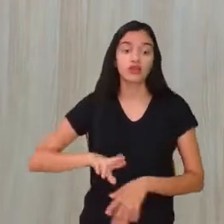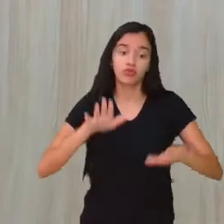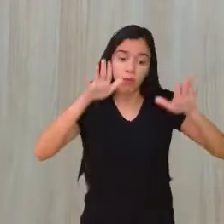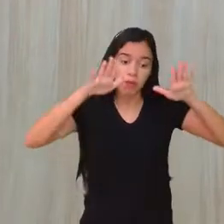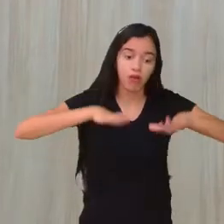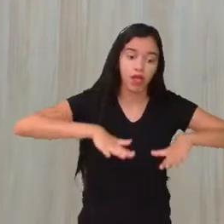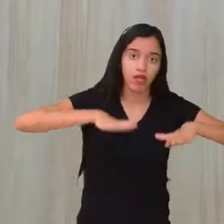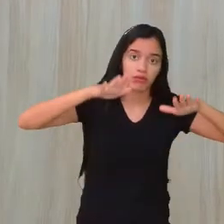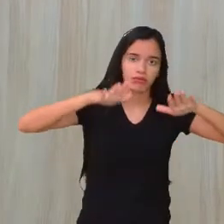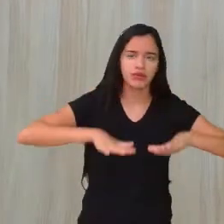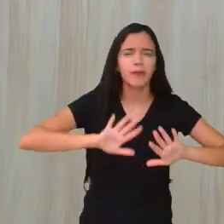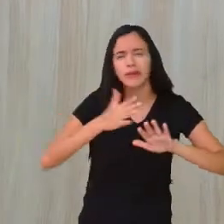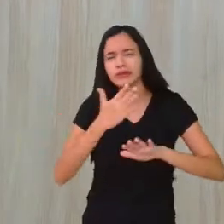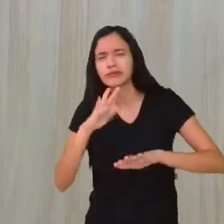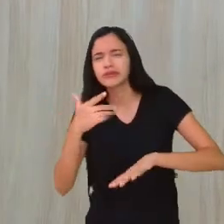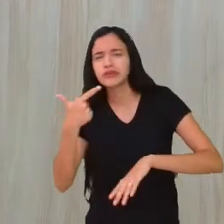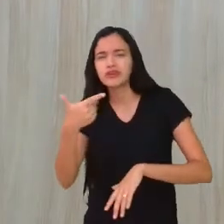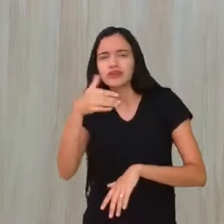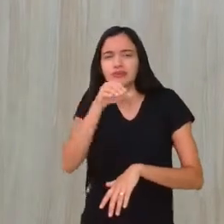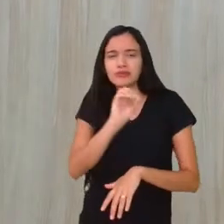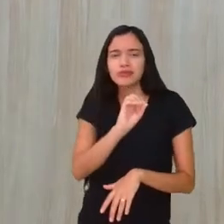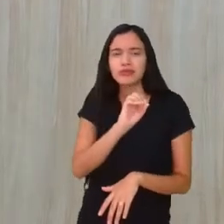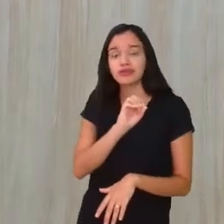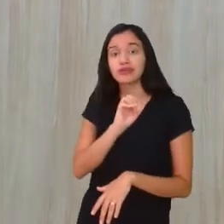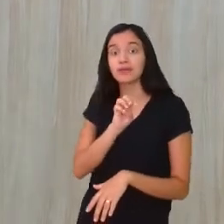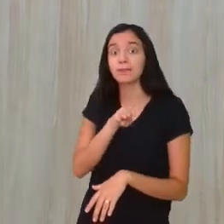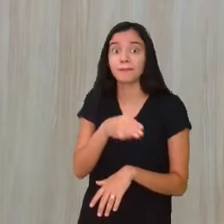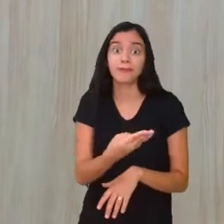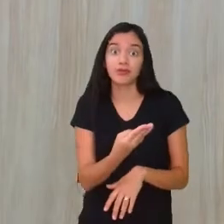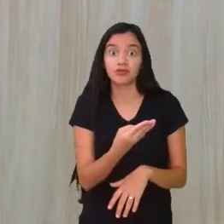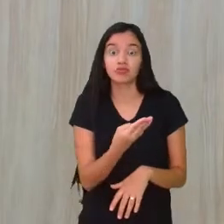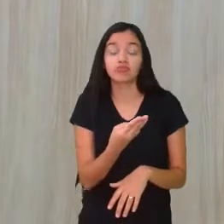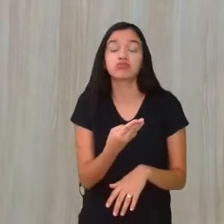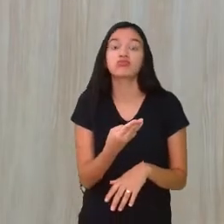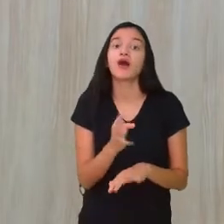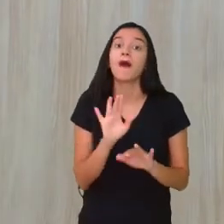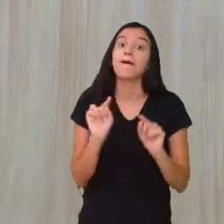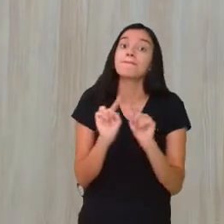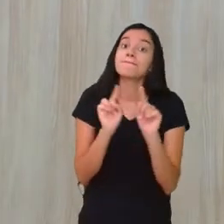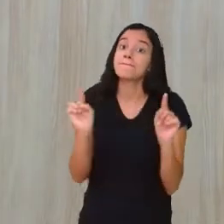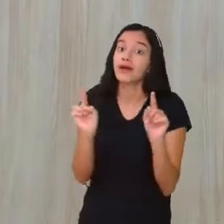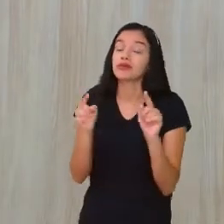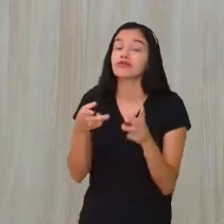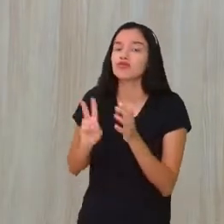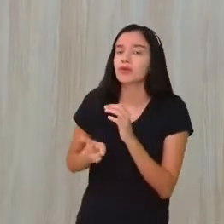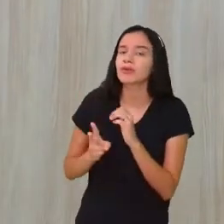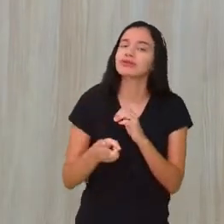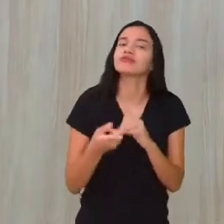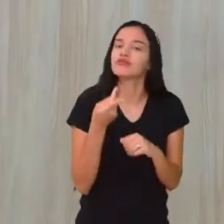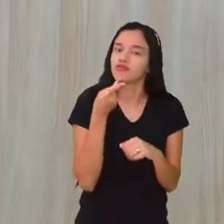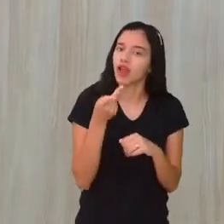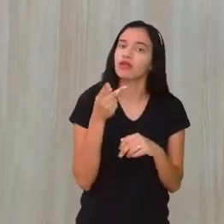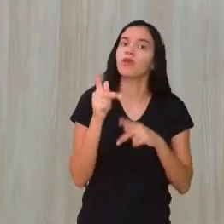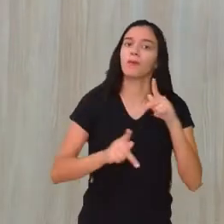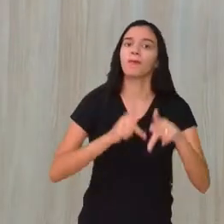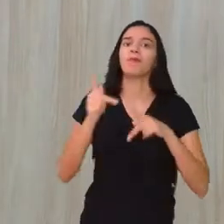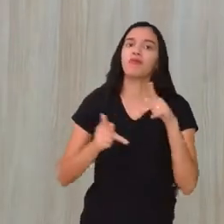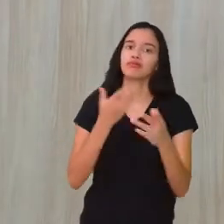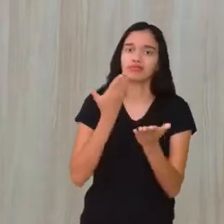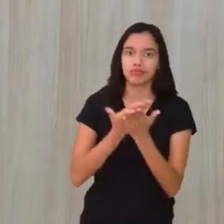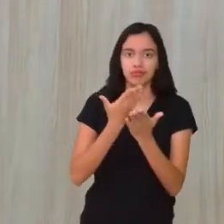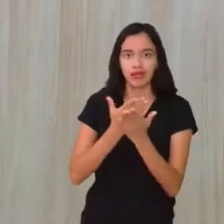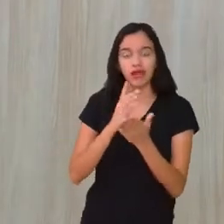dos portugueses, mas a região foi invadida ali pelos Tupis-Guaranis, que num processo de